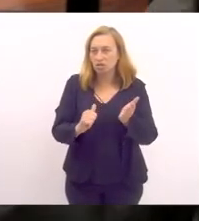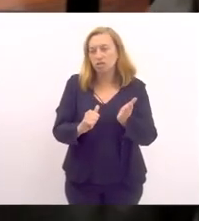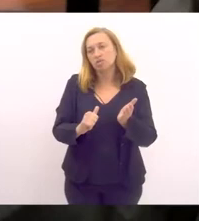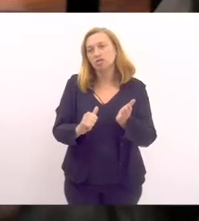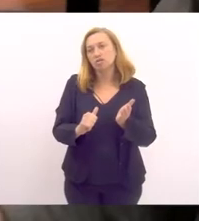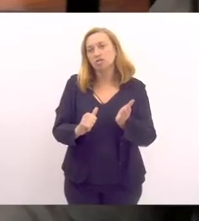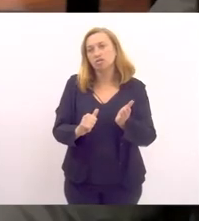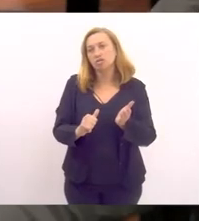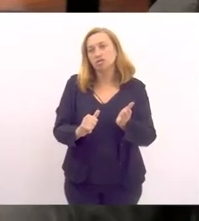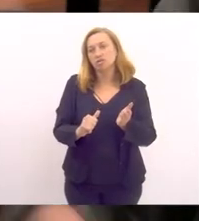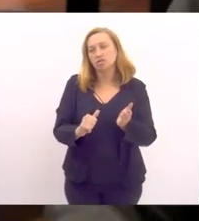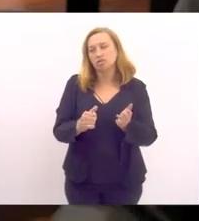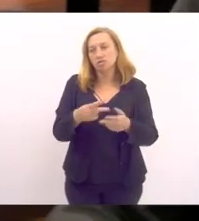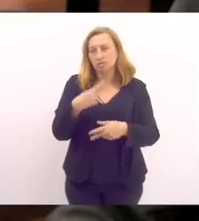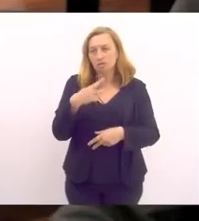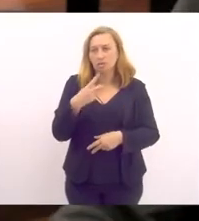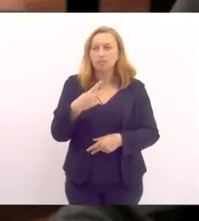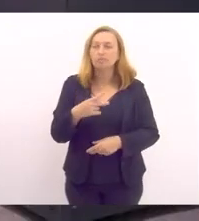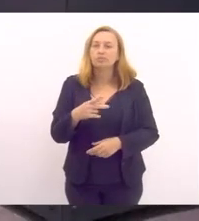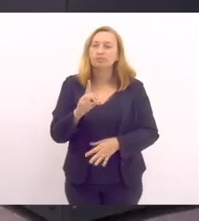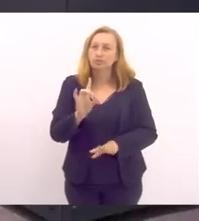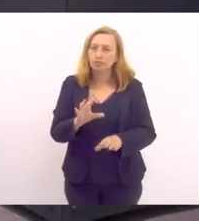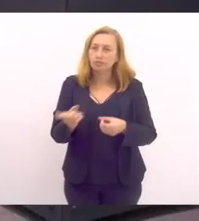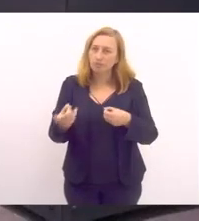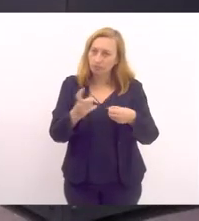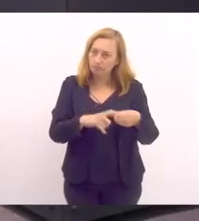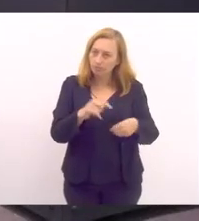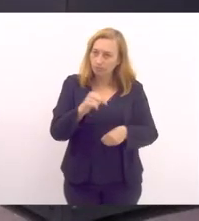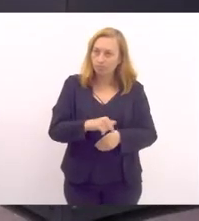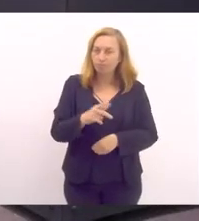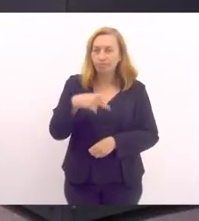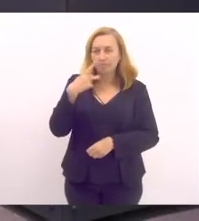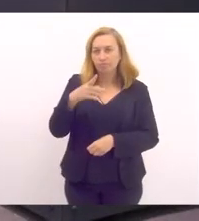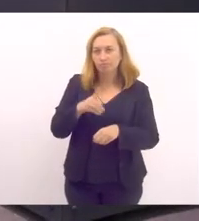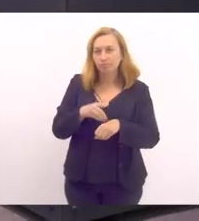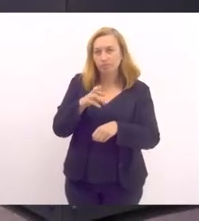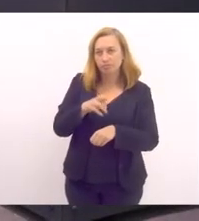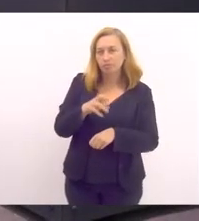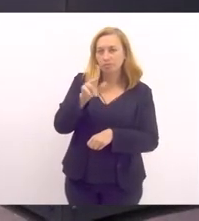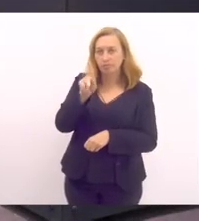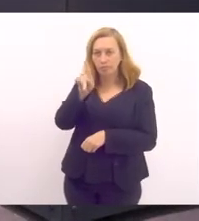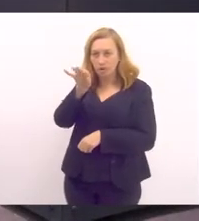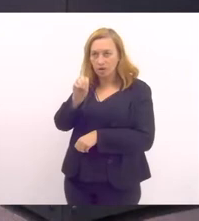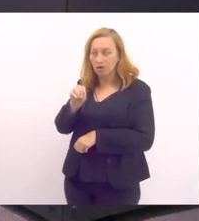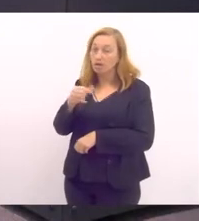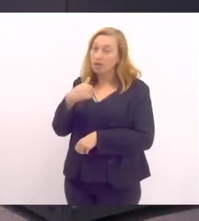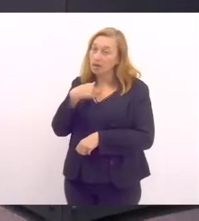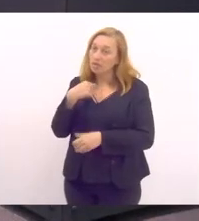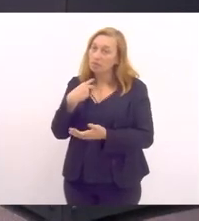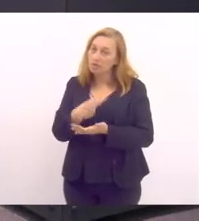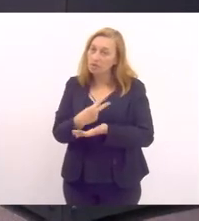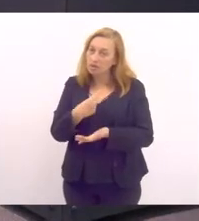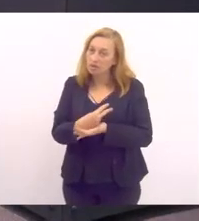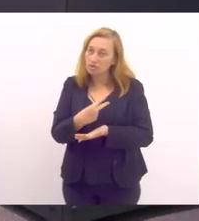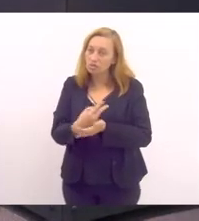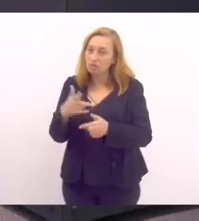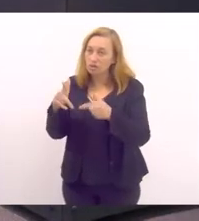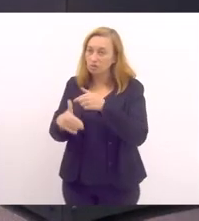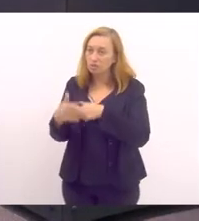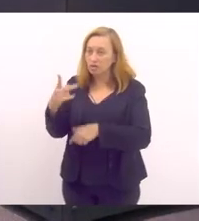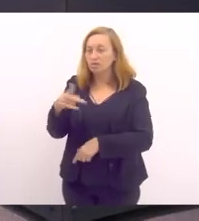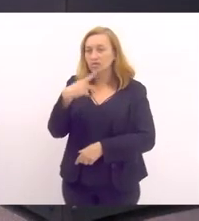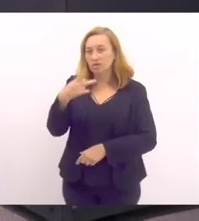É uma questão de convencimento. Eu só vou voltar aqui à palavra do doutor Paulo, porque eu mesmo fui uma que interrompi a fala do